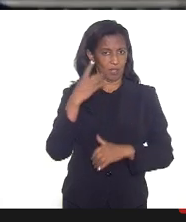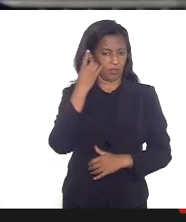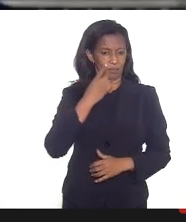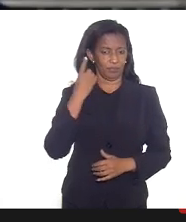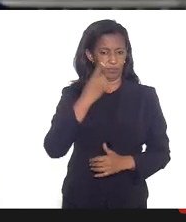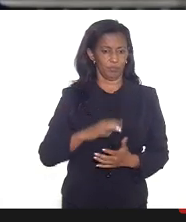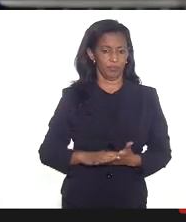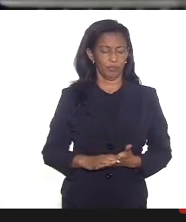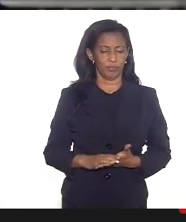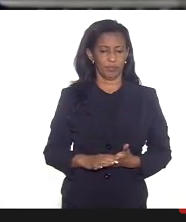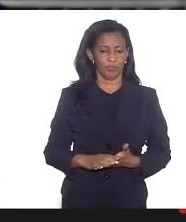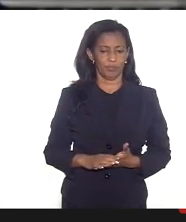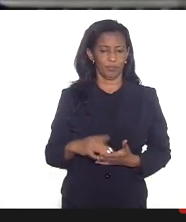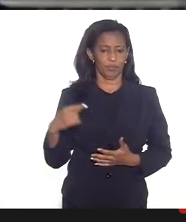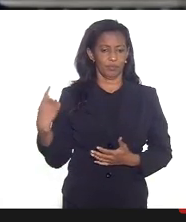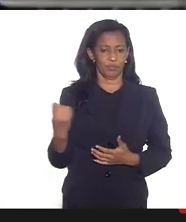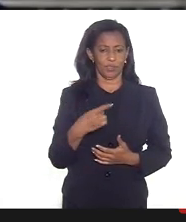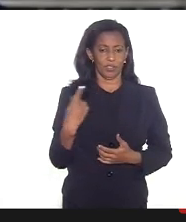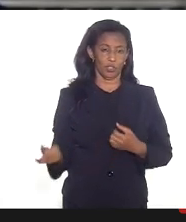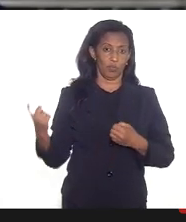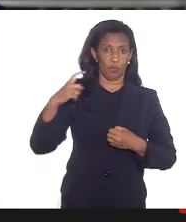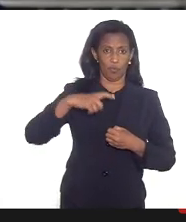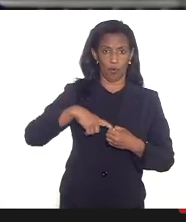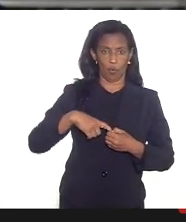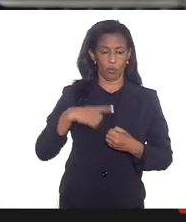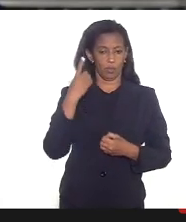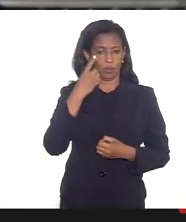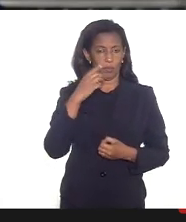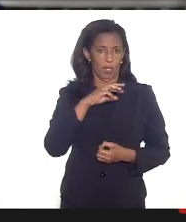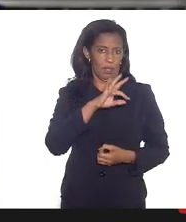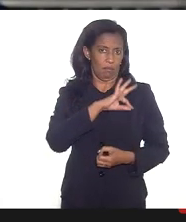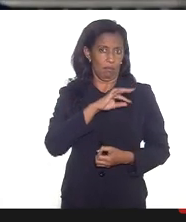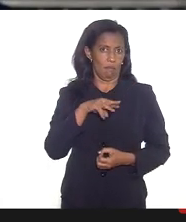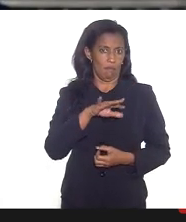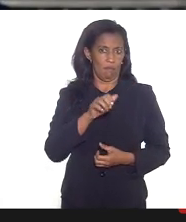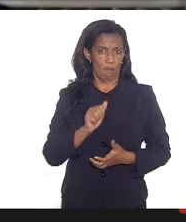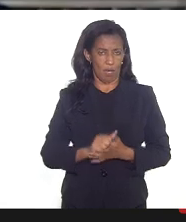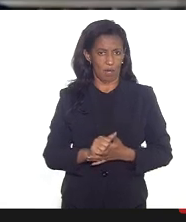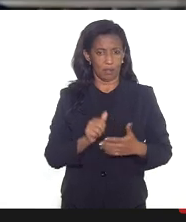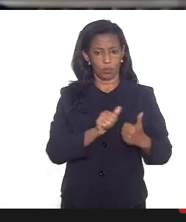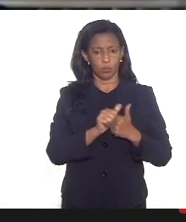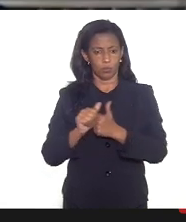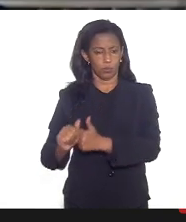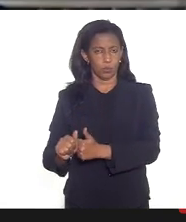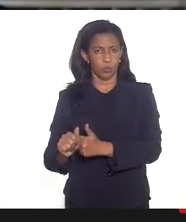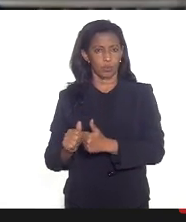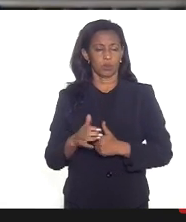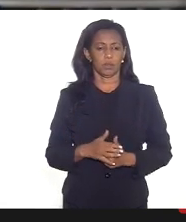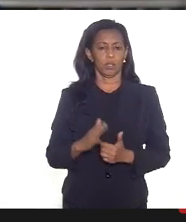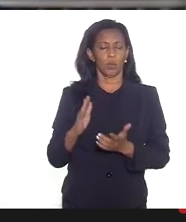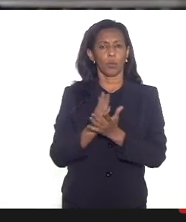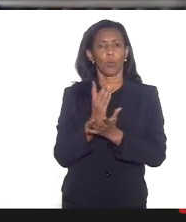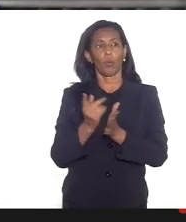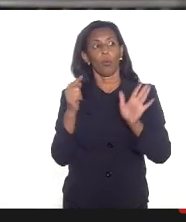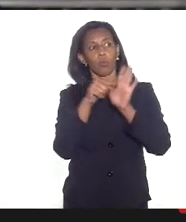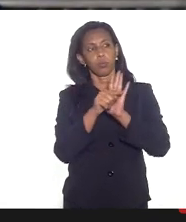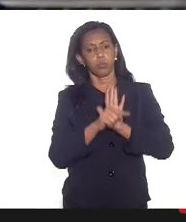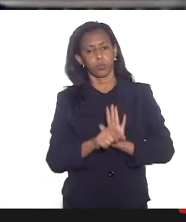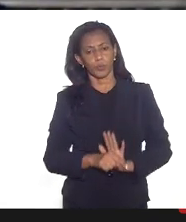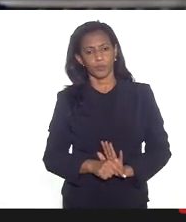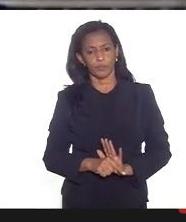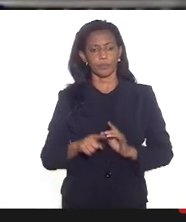a gente torna para deputada Dra Martha Rocha conduzir com algumas intervenções